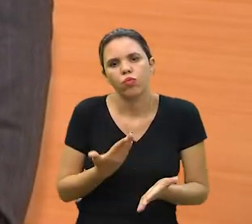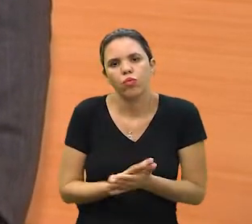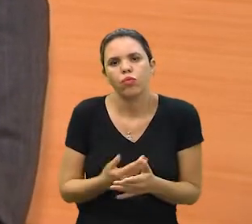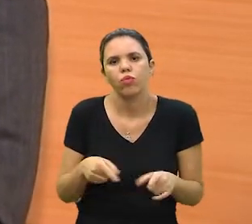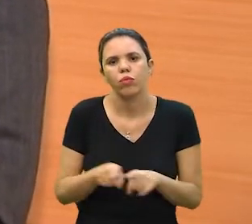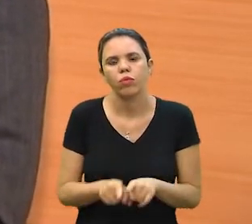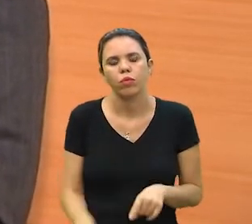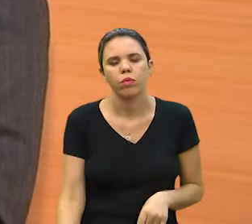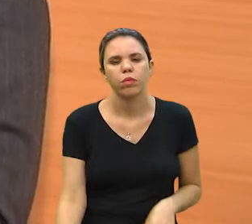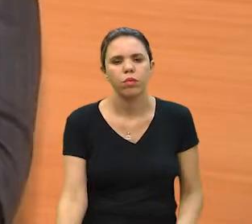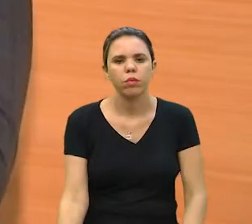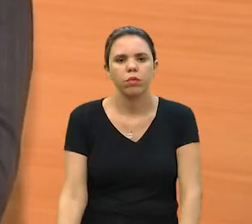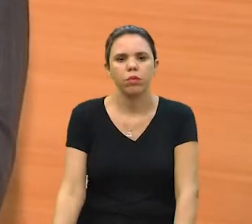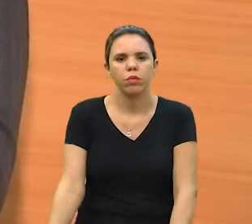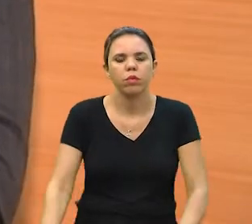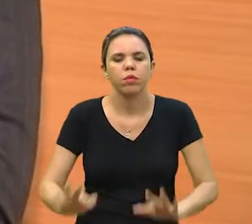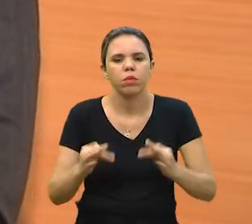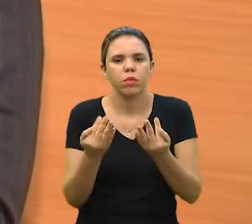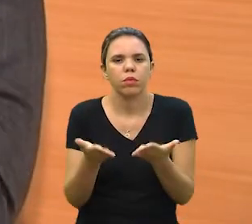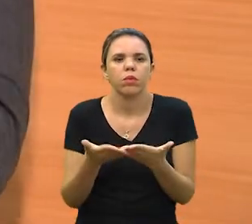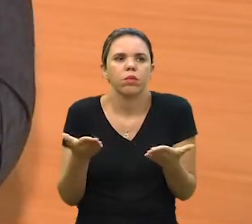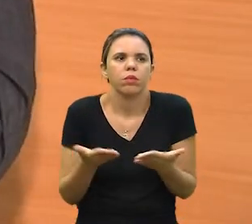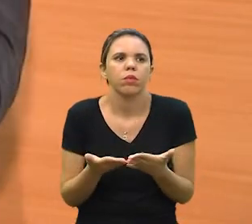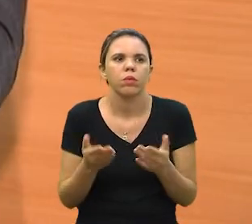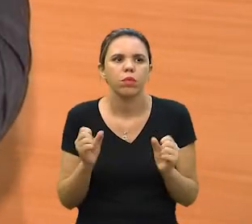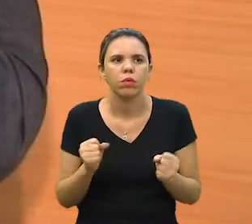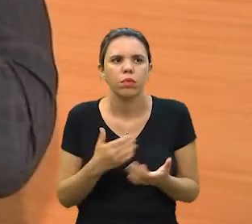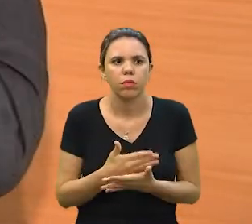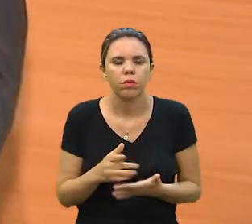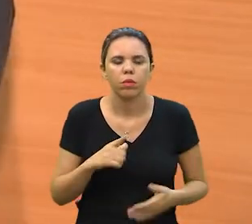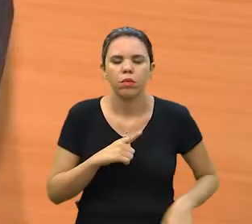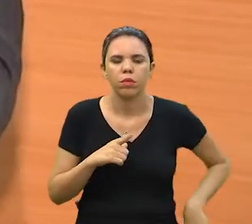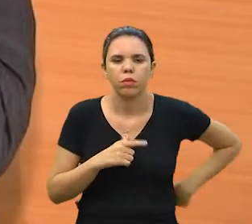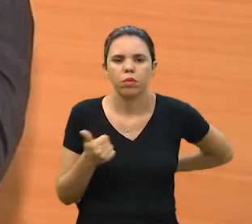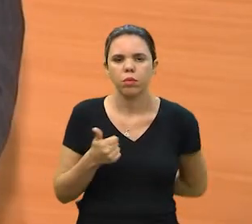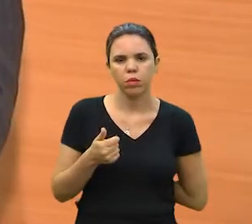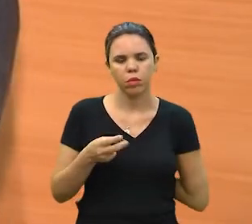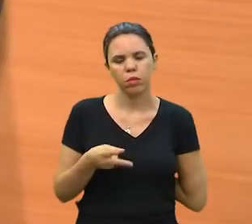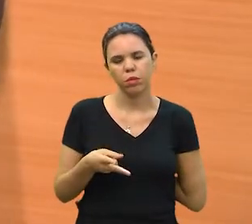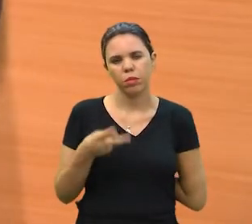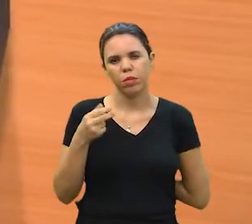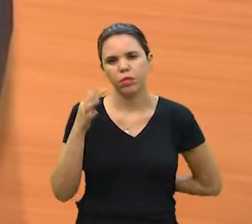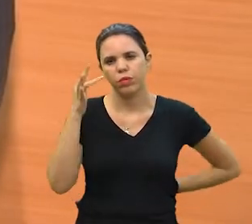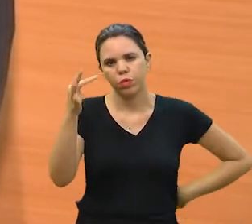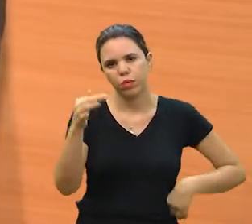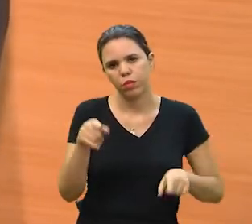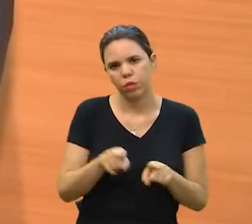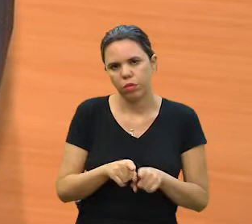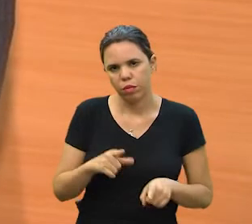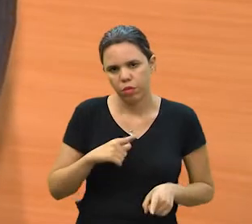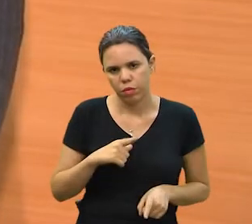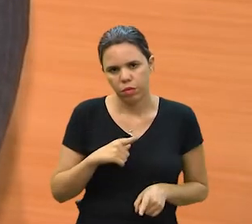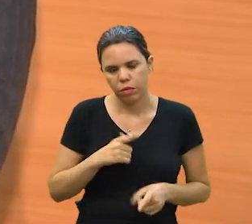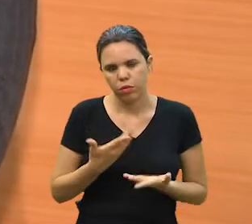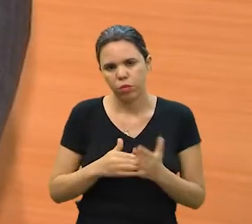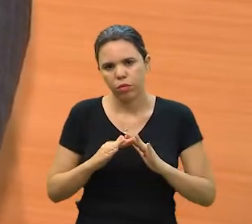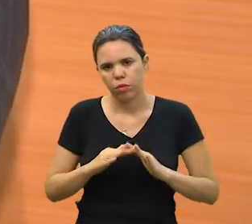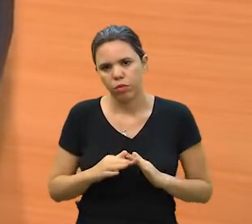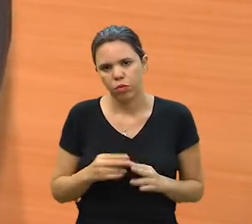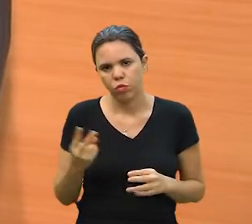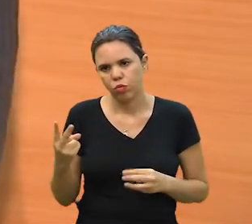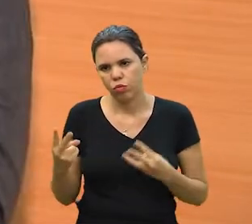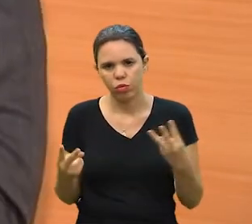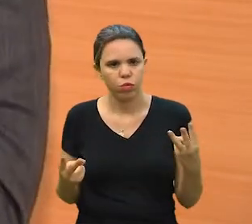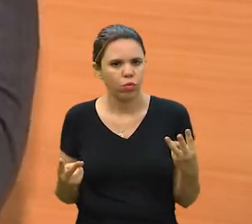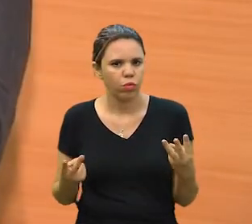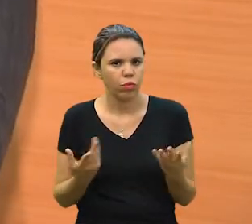estudo também para famílias carentes, mas que elas comecem a ter essa primeira percepção. E no futuro próximo que a gente tenha uma escola, uma,